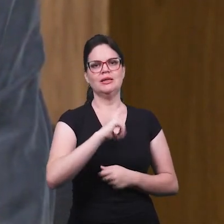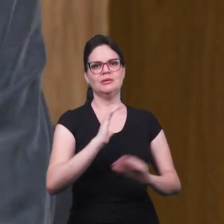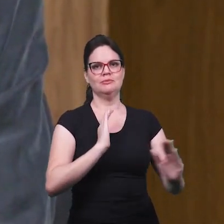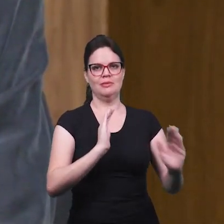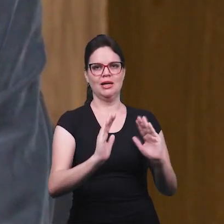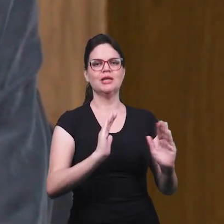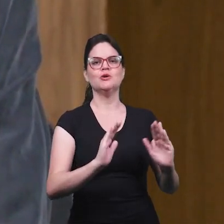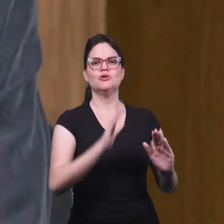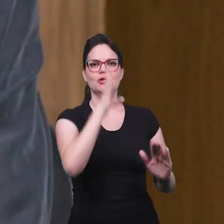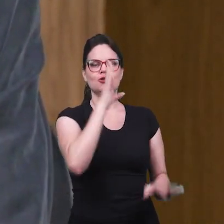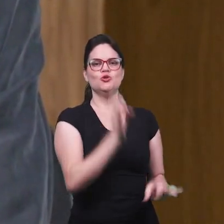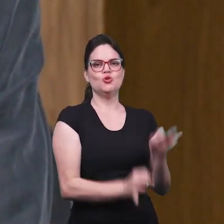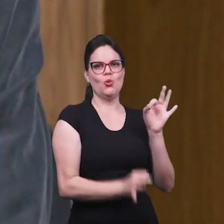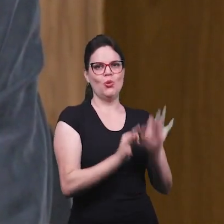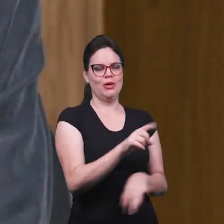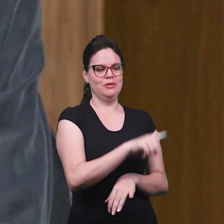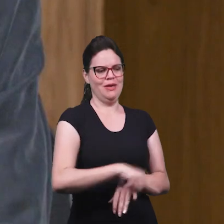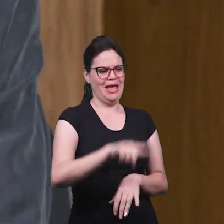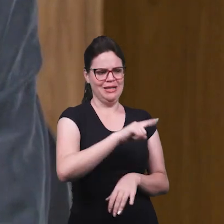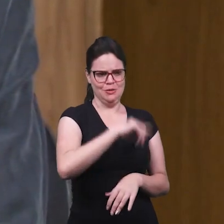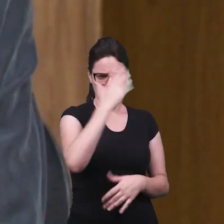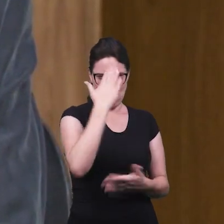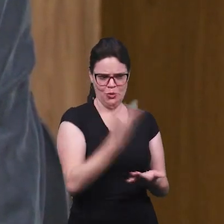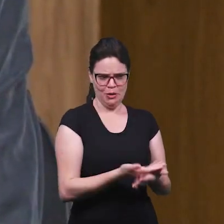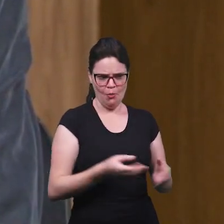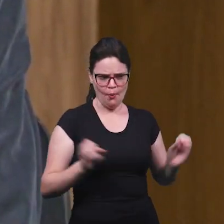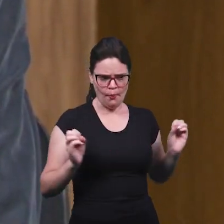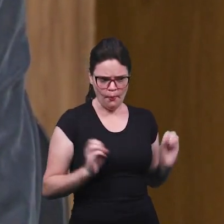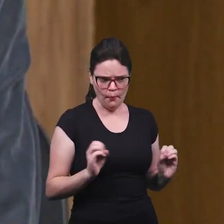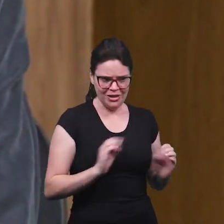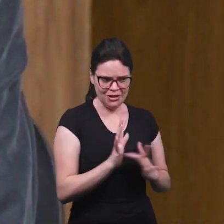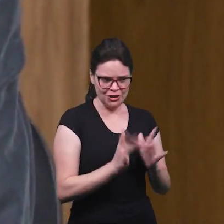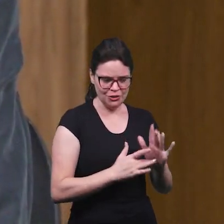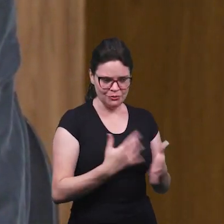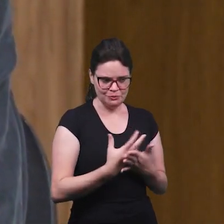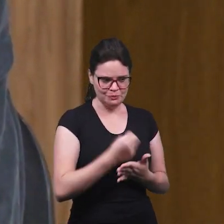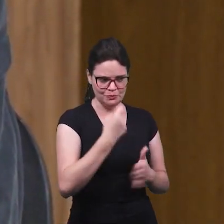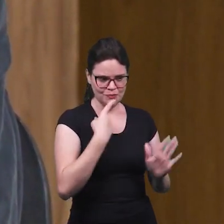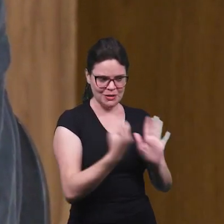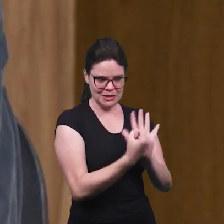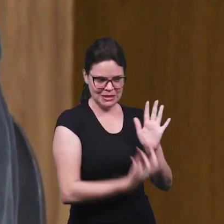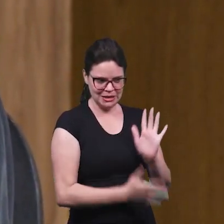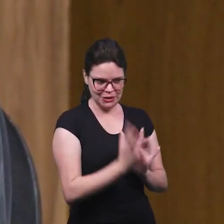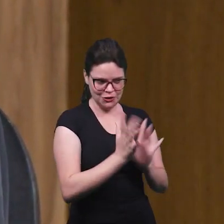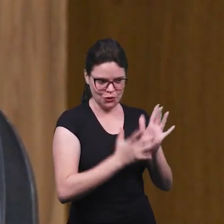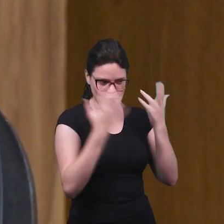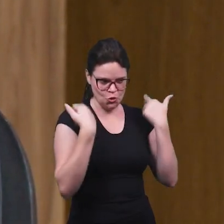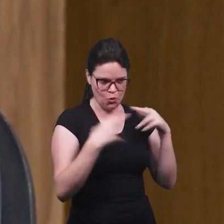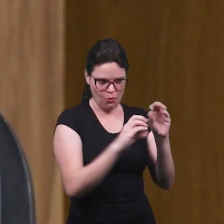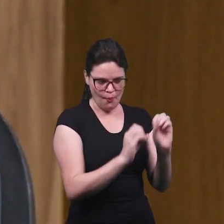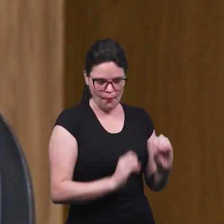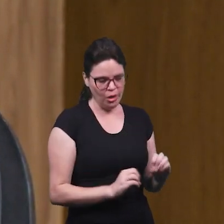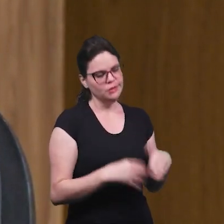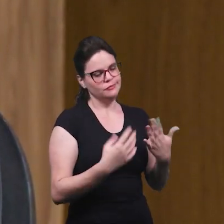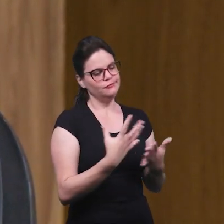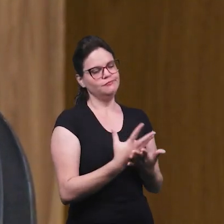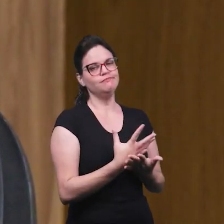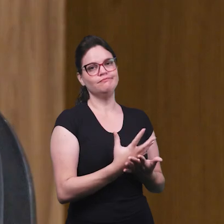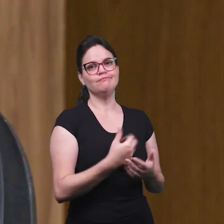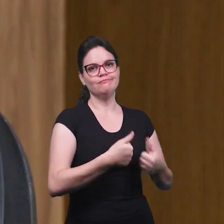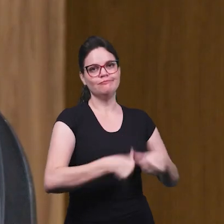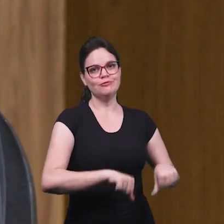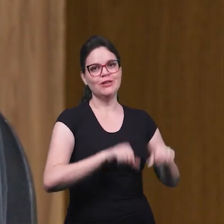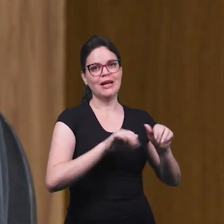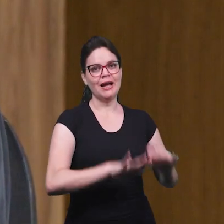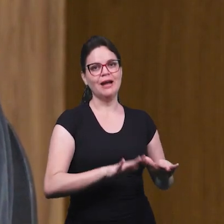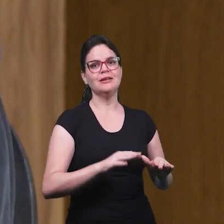sobre aqueles que não creram e não foram lavados pelo sangue do Cordeiro. No texto de Apocalipse